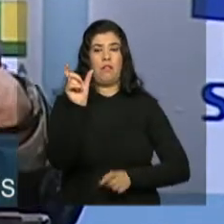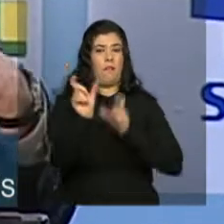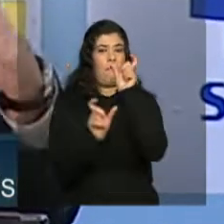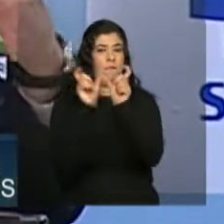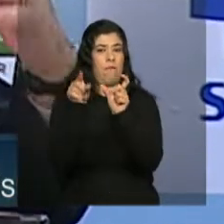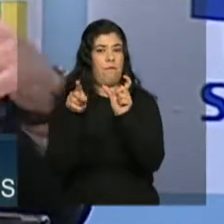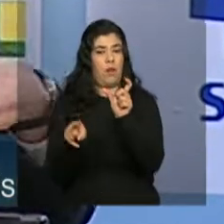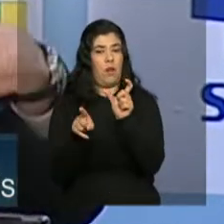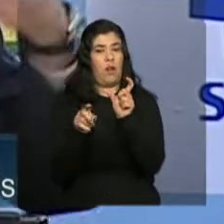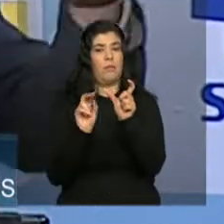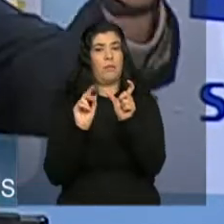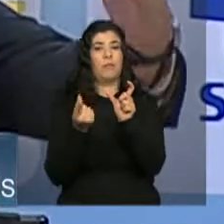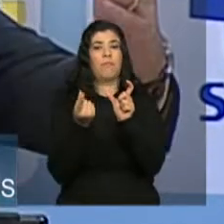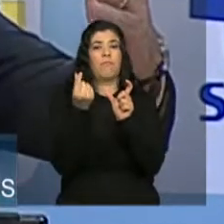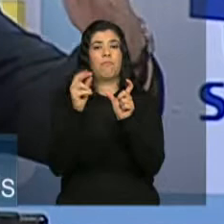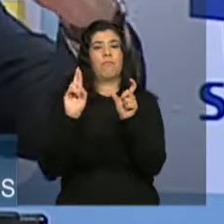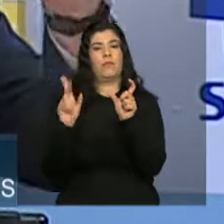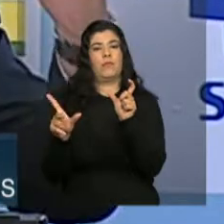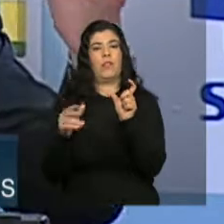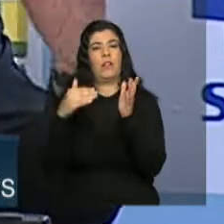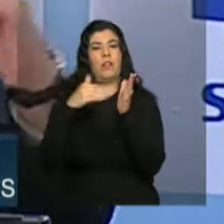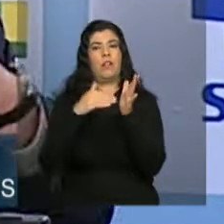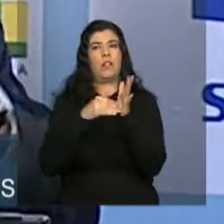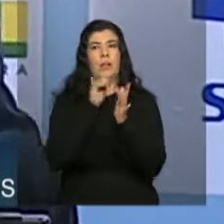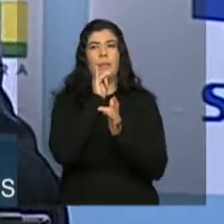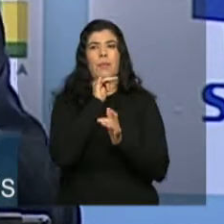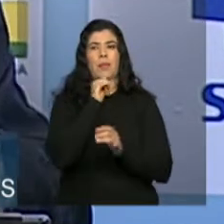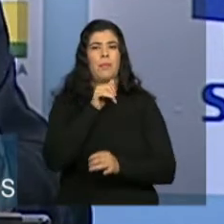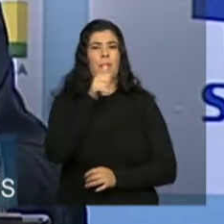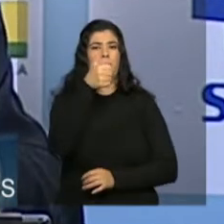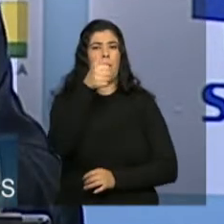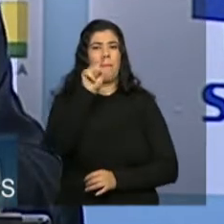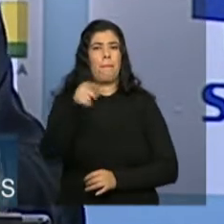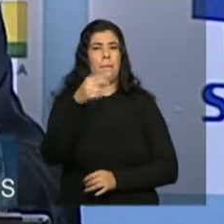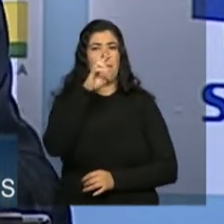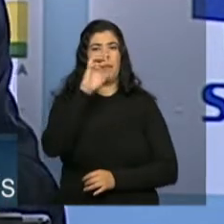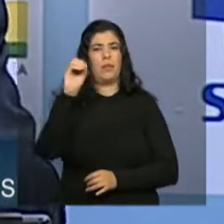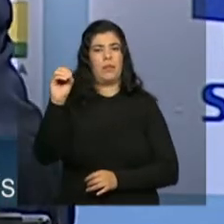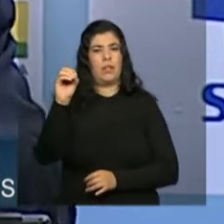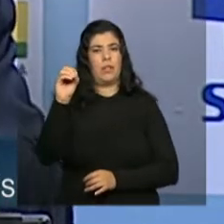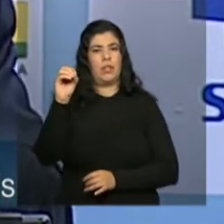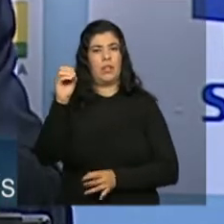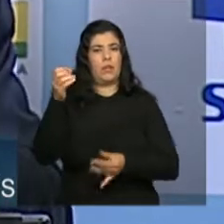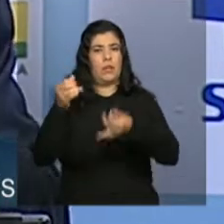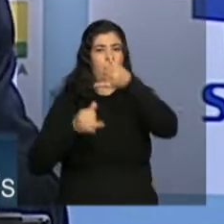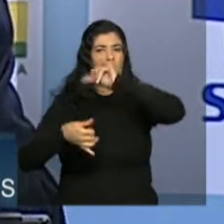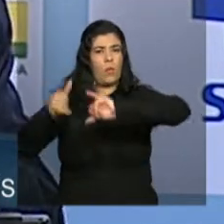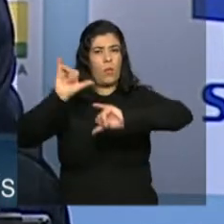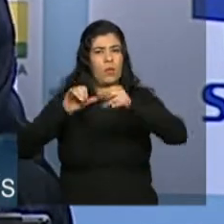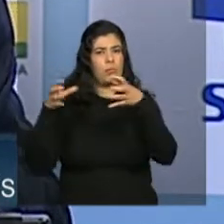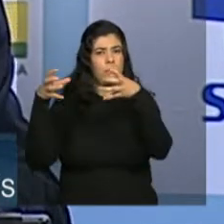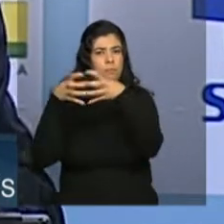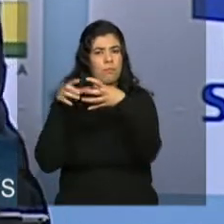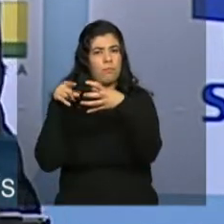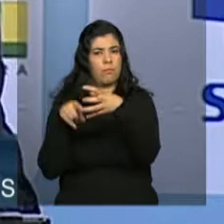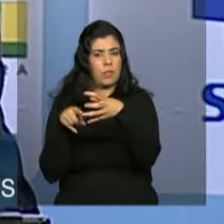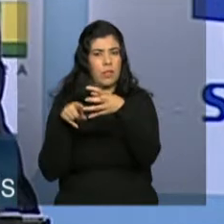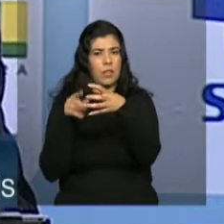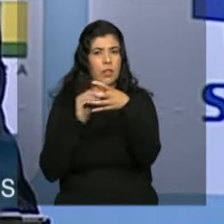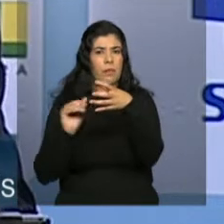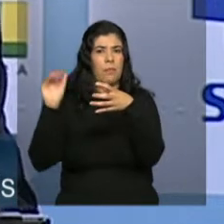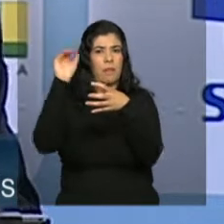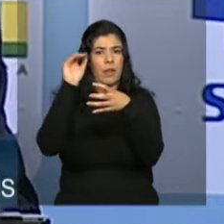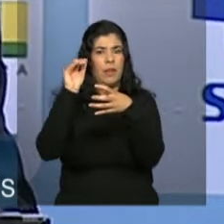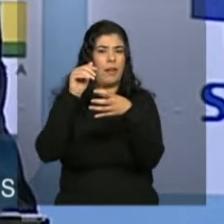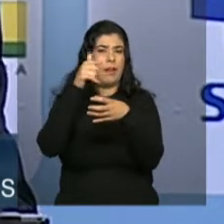quem até 1.500 entra em muito concentrados em 1500 2500 ele entra nem falou